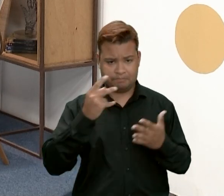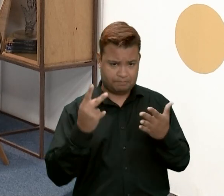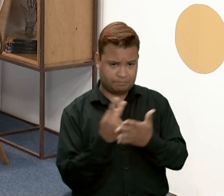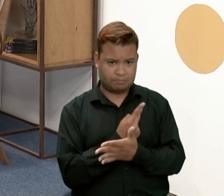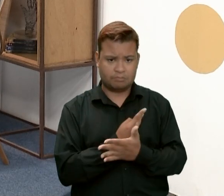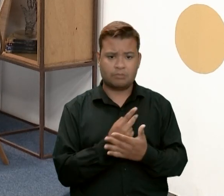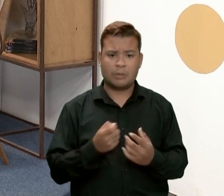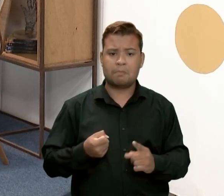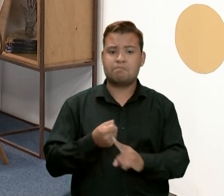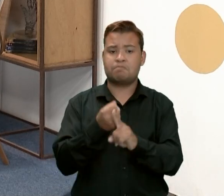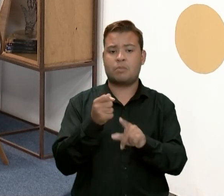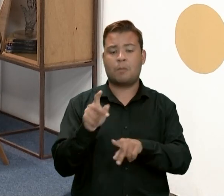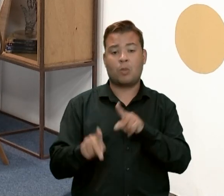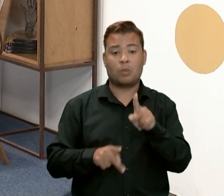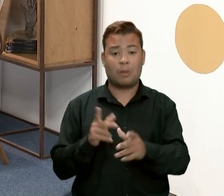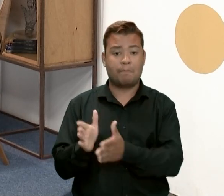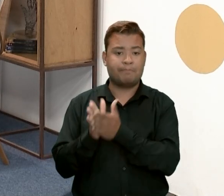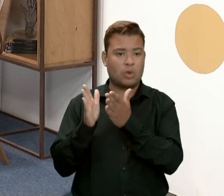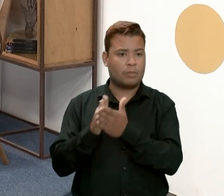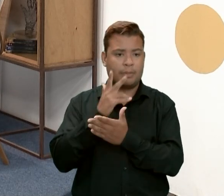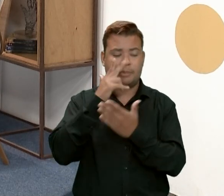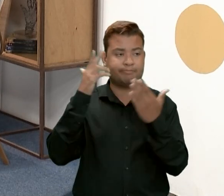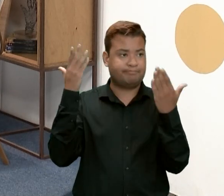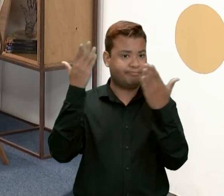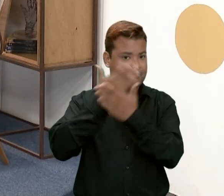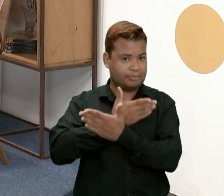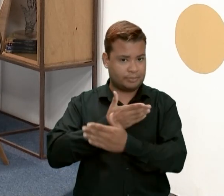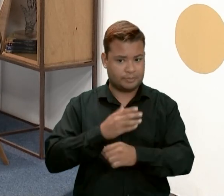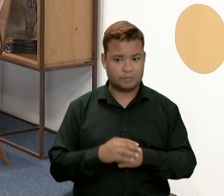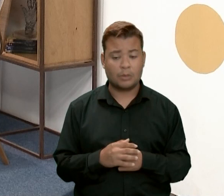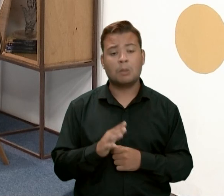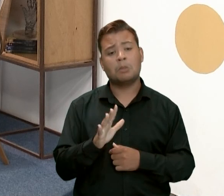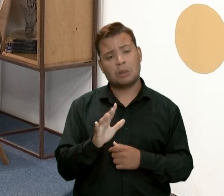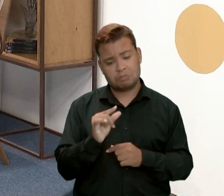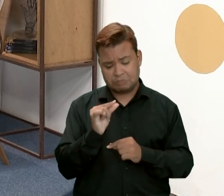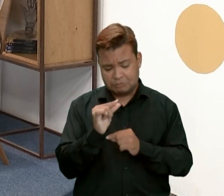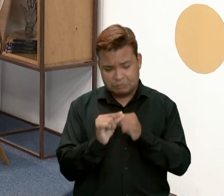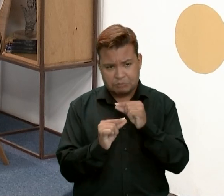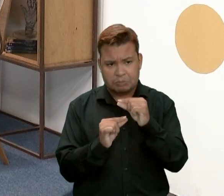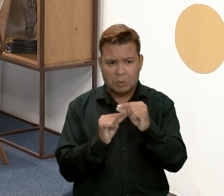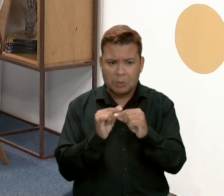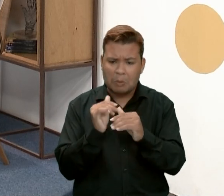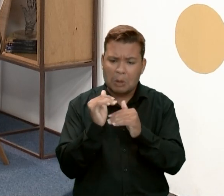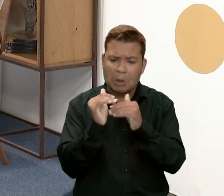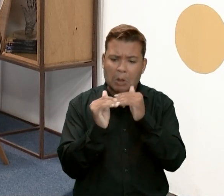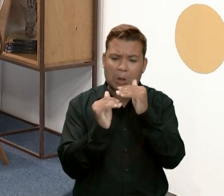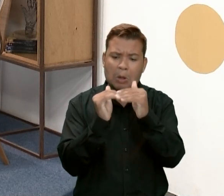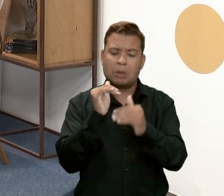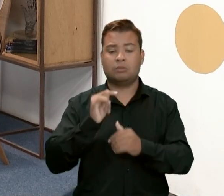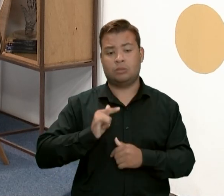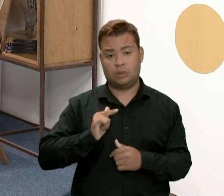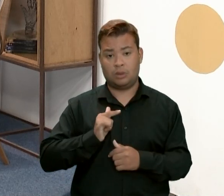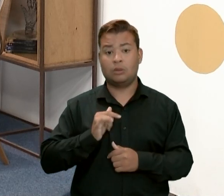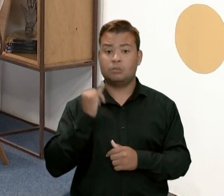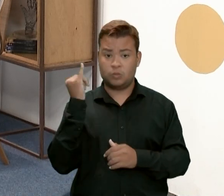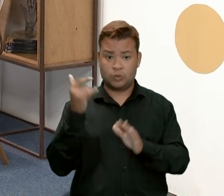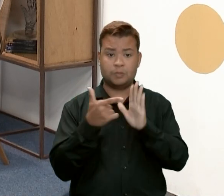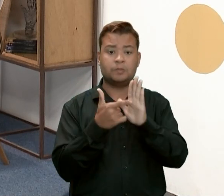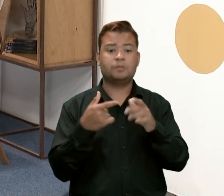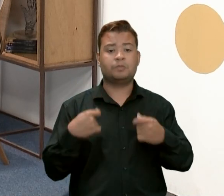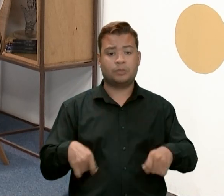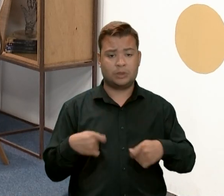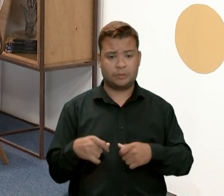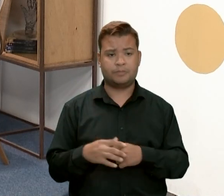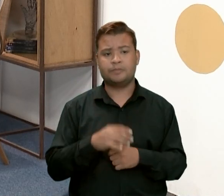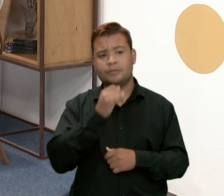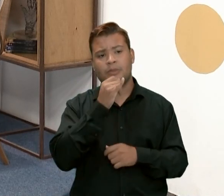mais pobre, ela não é vista. Agora, a gente tem evoluído, ainda que pouco nós temos evoluído. Eu acho que isso é importante, a gente tem que notar. Muitas coisas que não